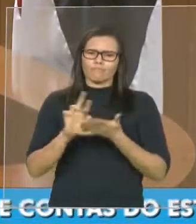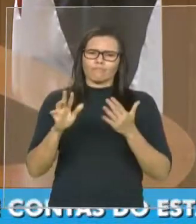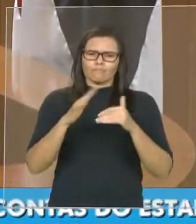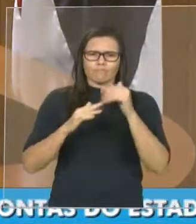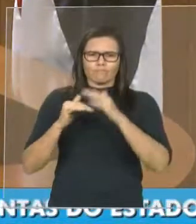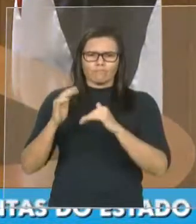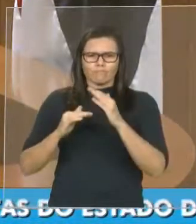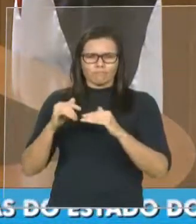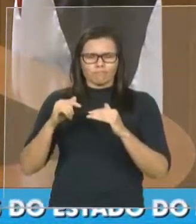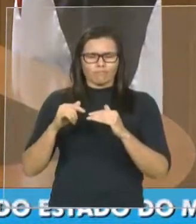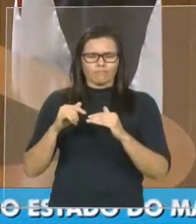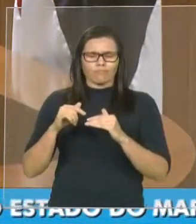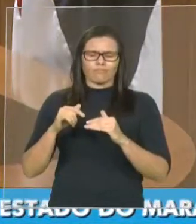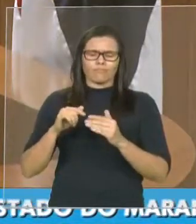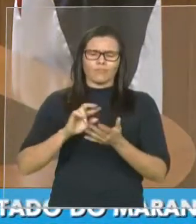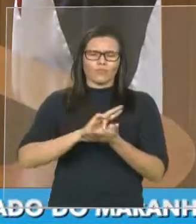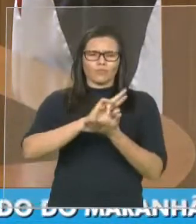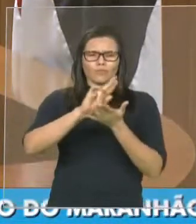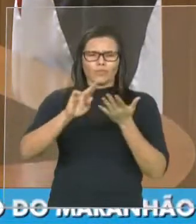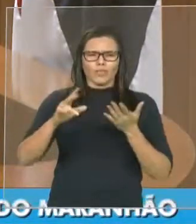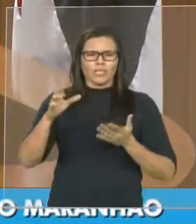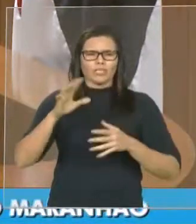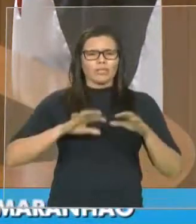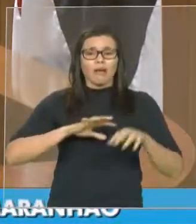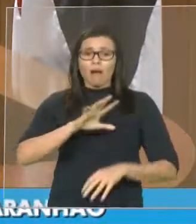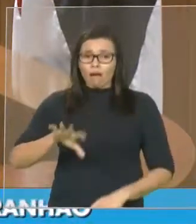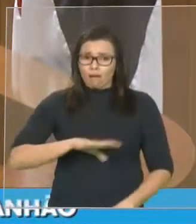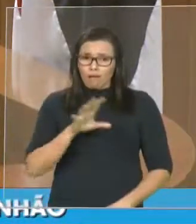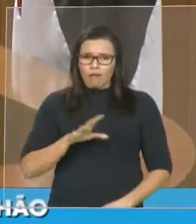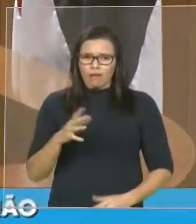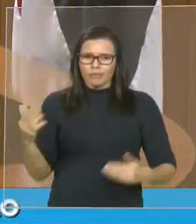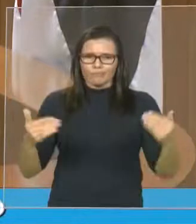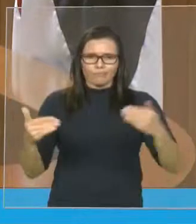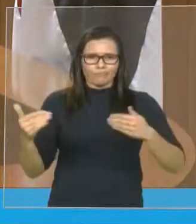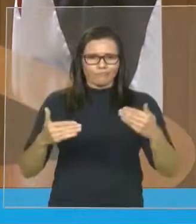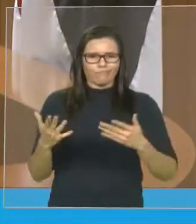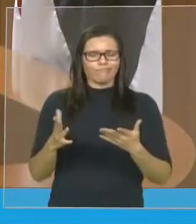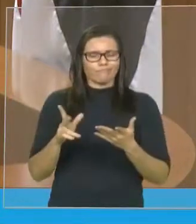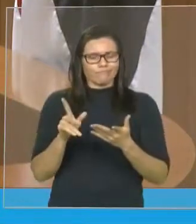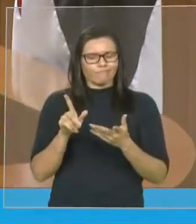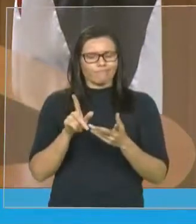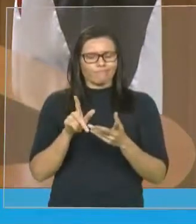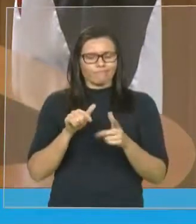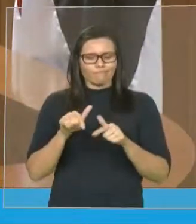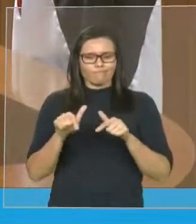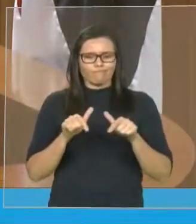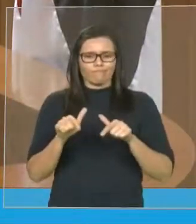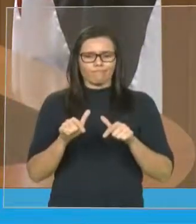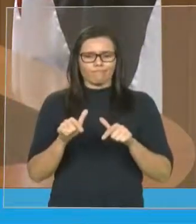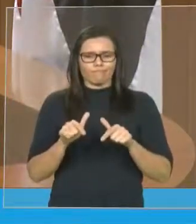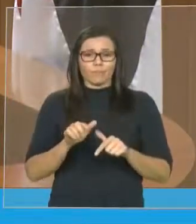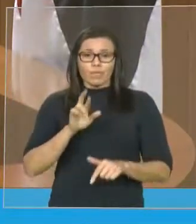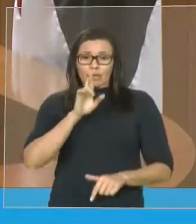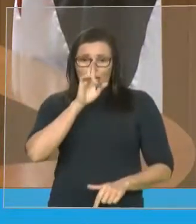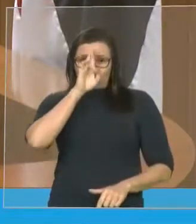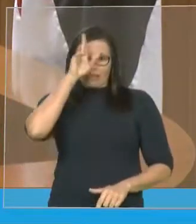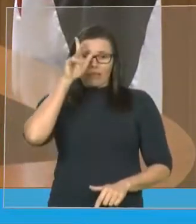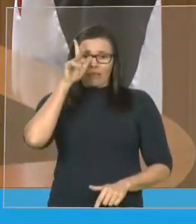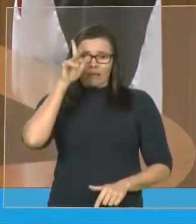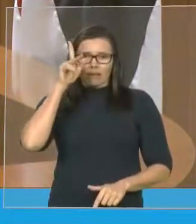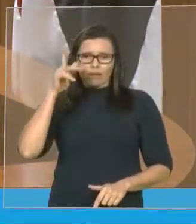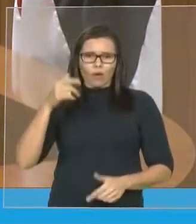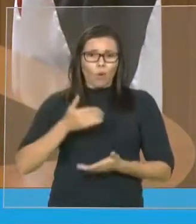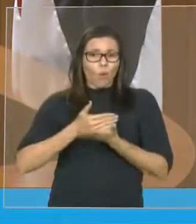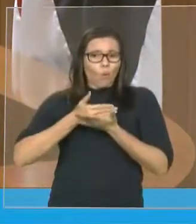variadas áreas. As ideias surgiram a partir de necessidades identificadas pelos próprios servidores. Vivenciamos hoje